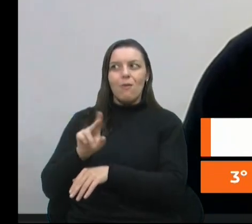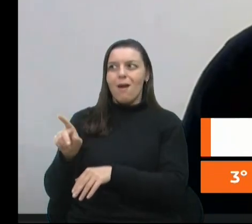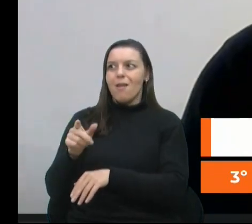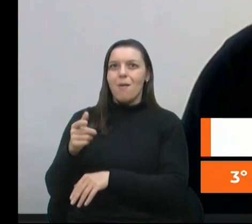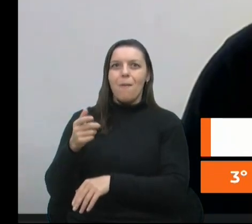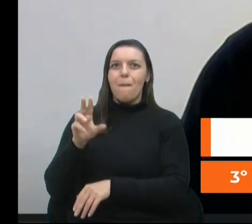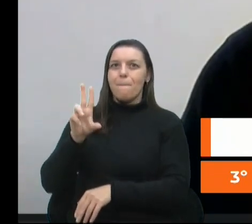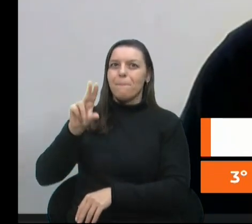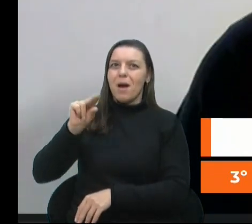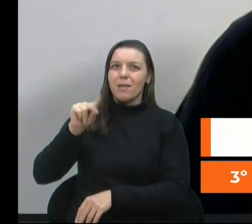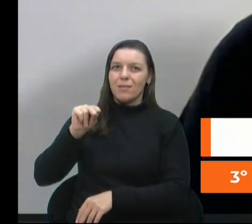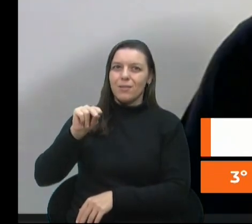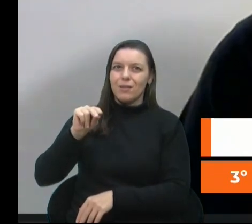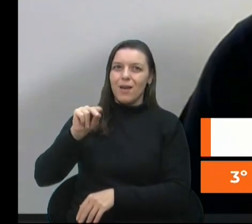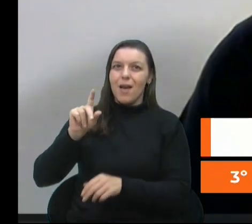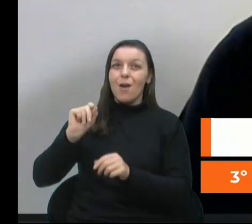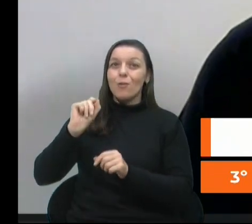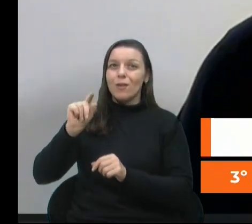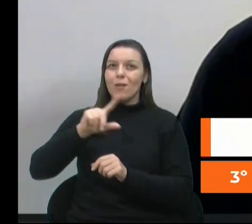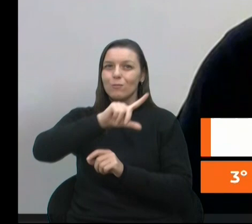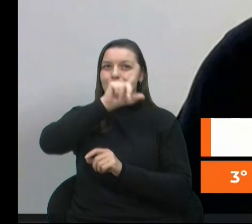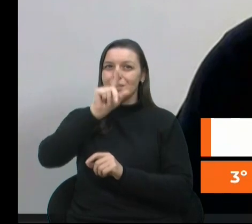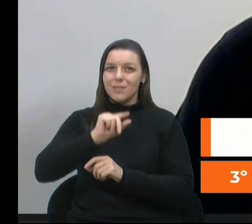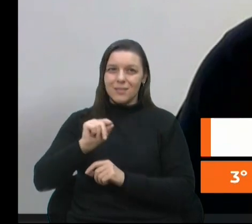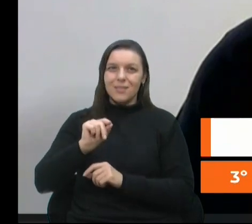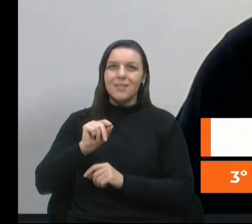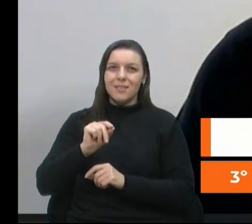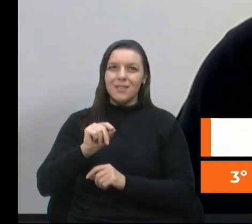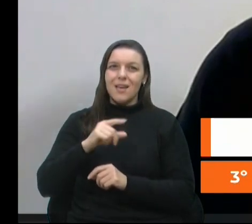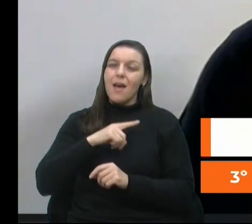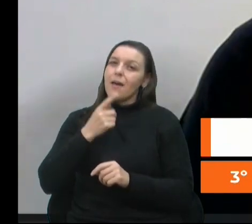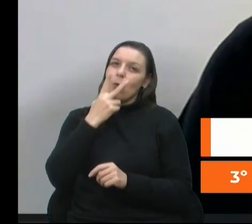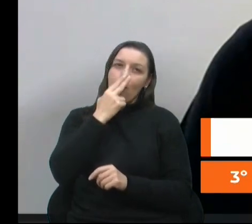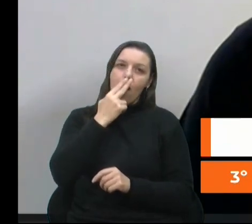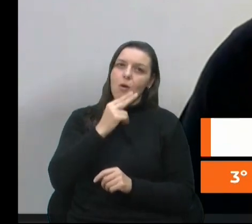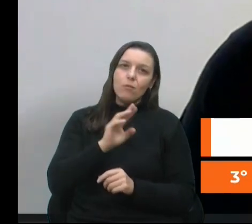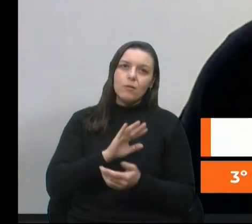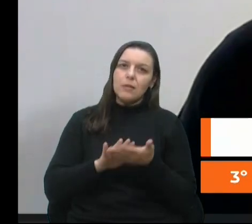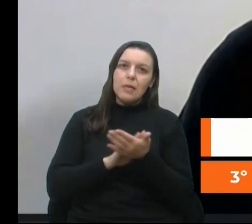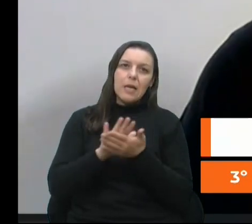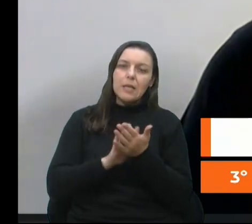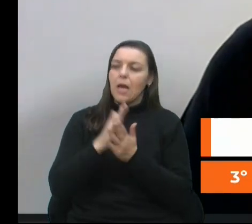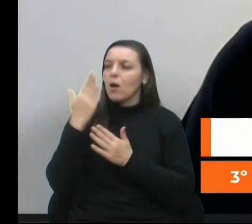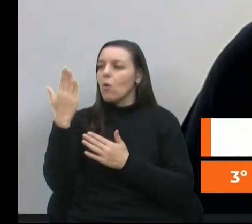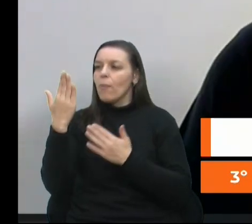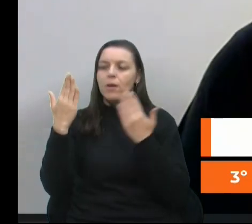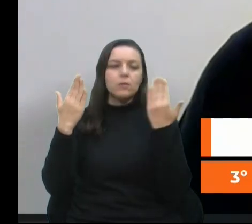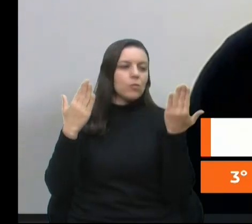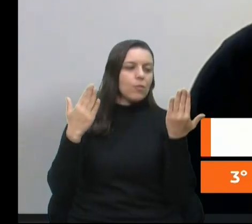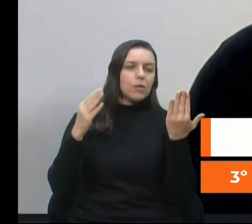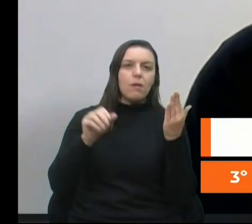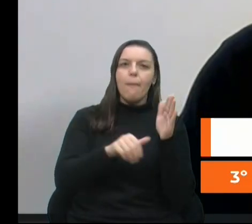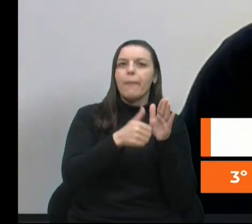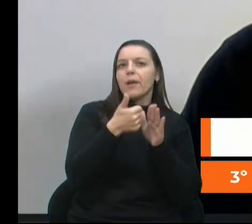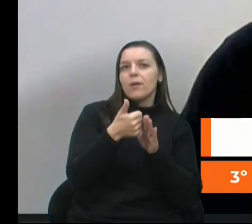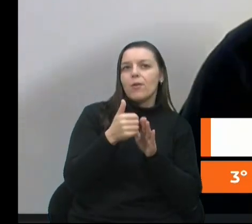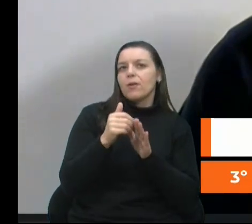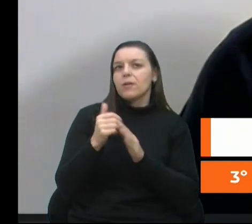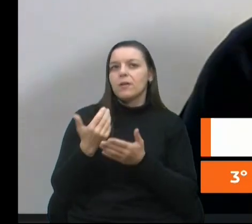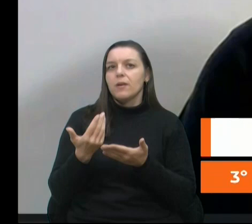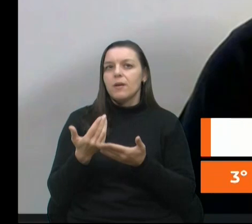cisne. É mais ou menos a mesma ideia. Ninguém está comparando nem está dizendo que um é melhor do que o